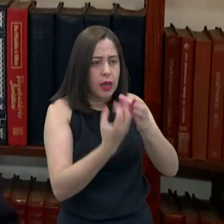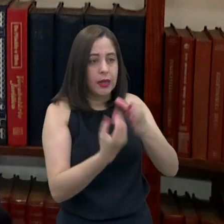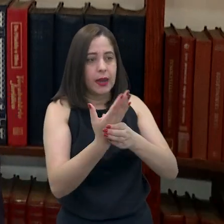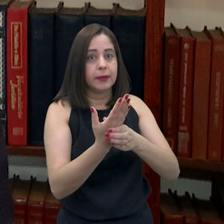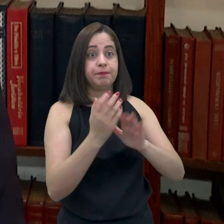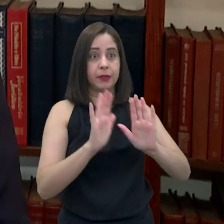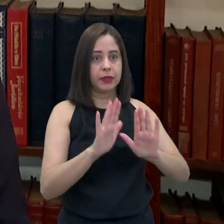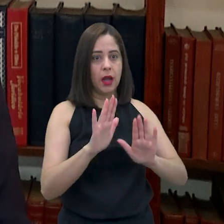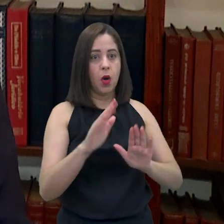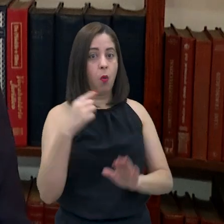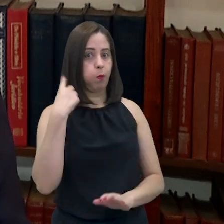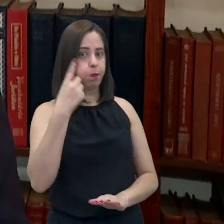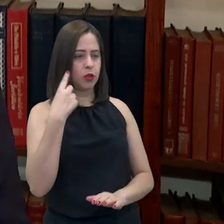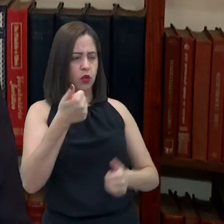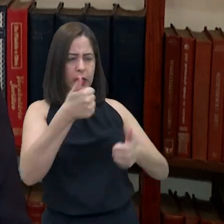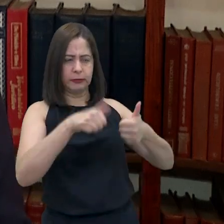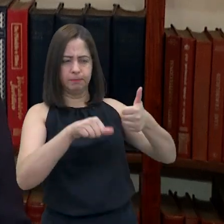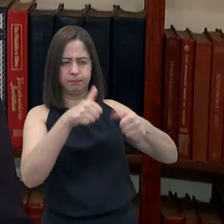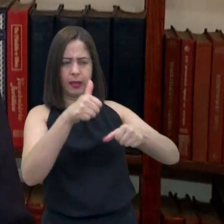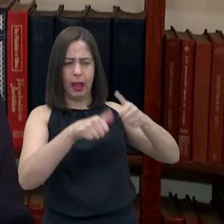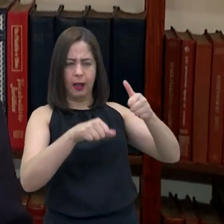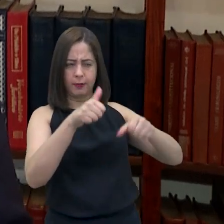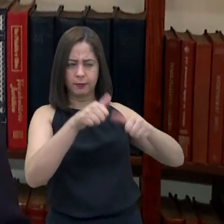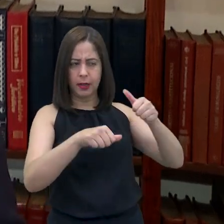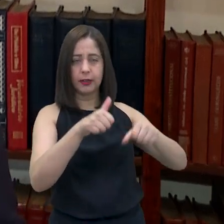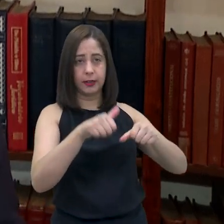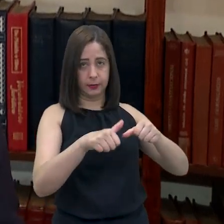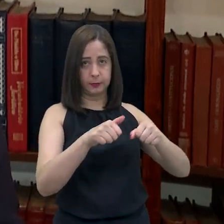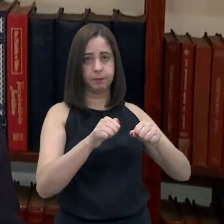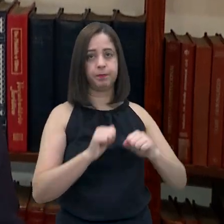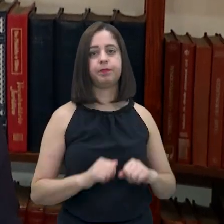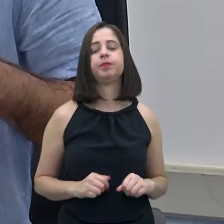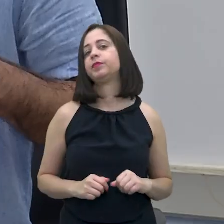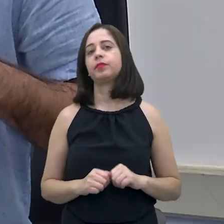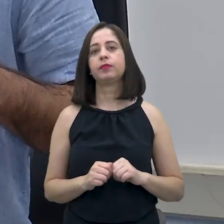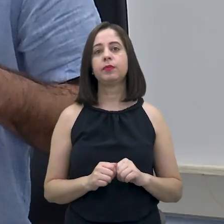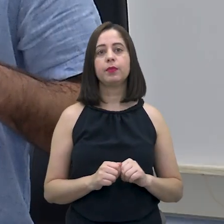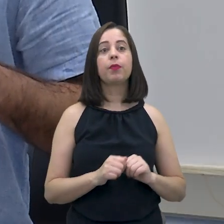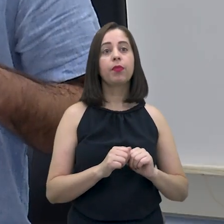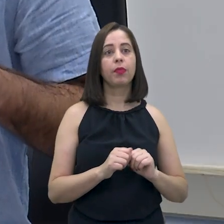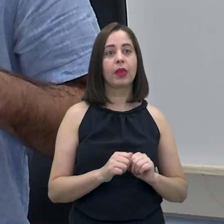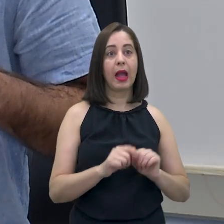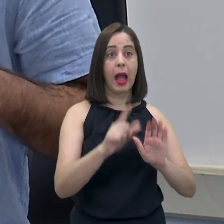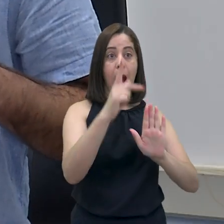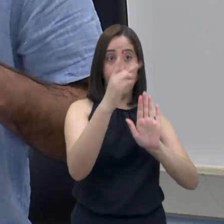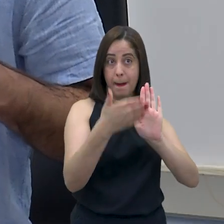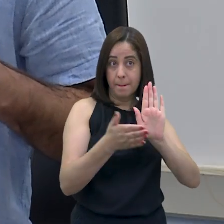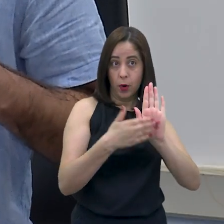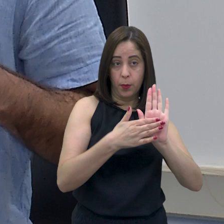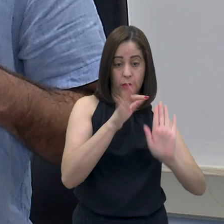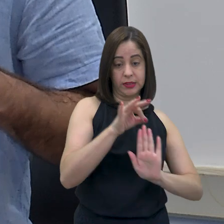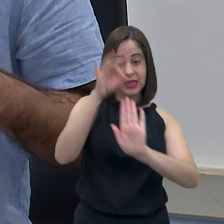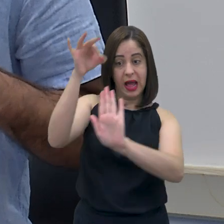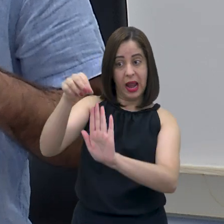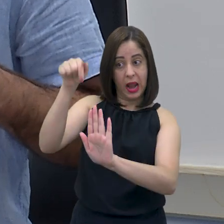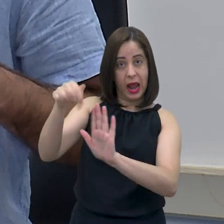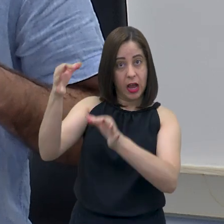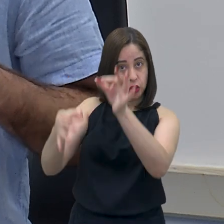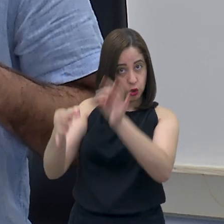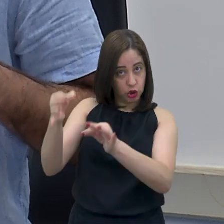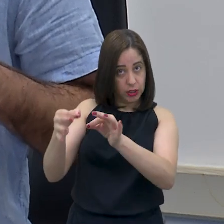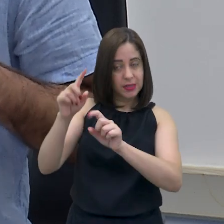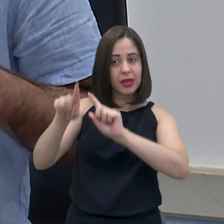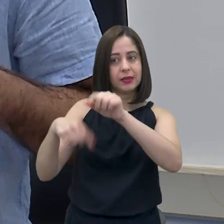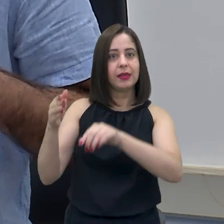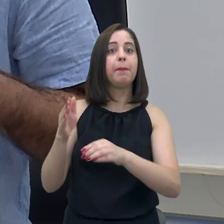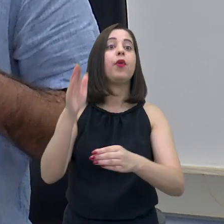para a gente não ter esse problema, é passado primeiro para o departamento jurídico. Depois das discussões e possíveis alterações, o projeto